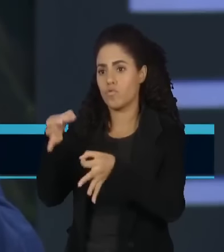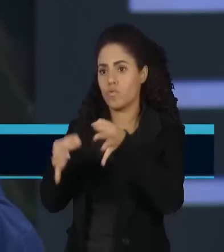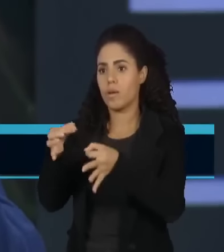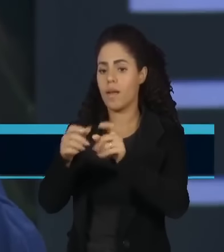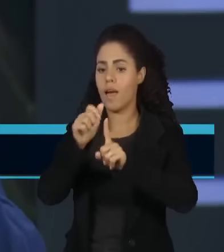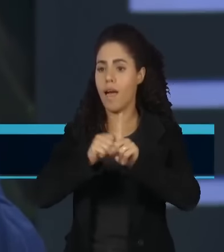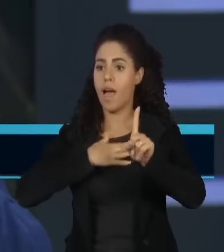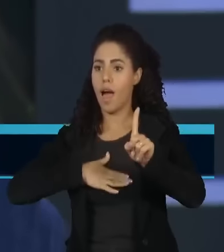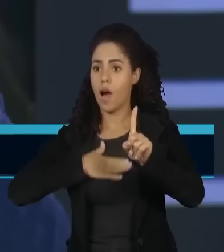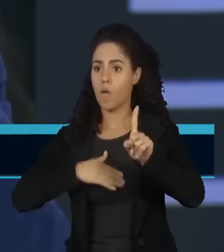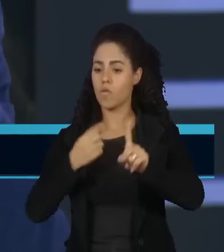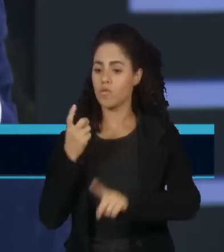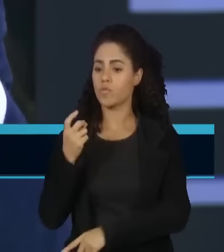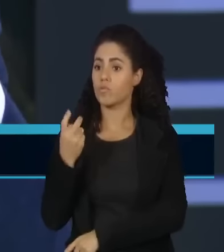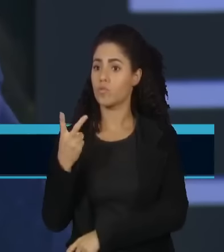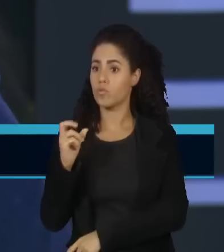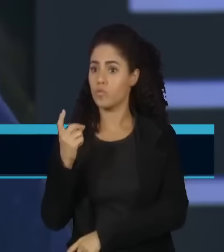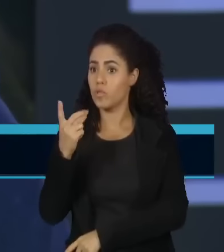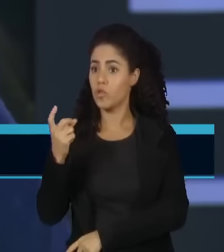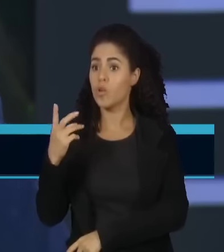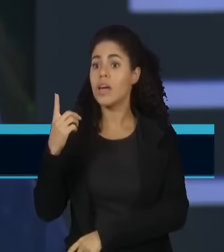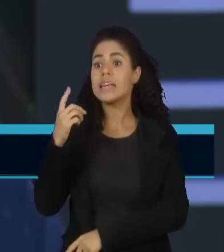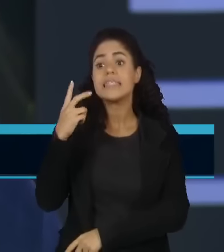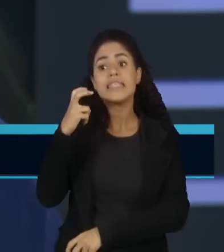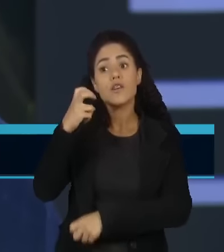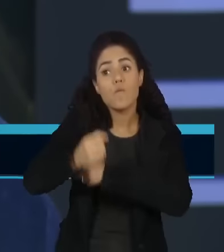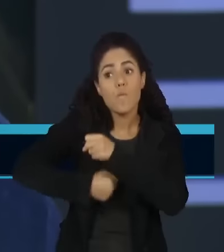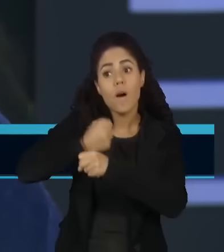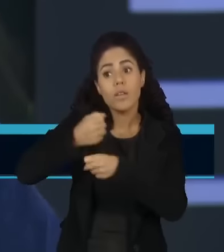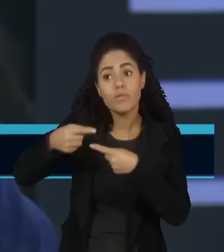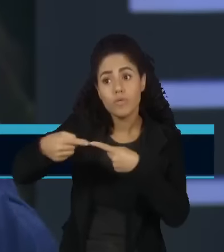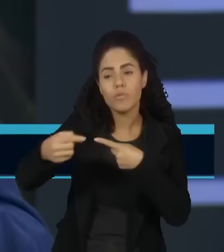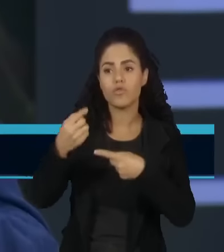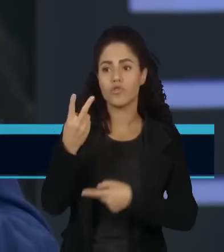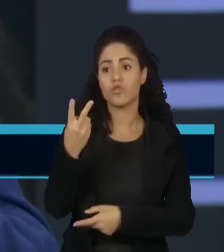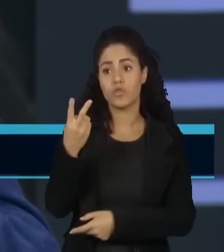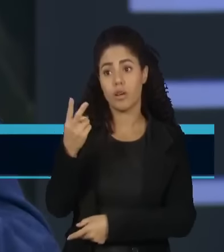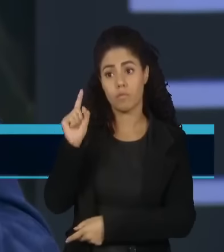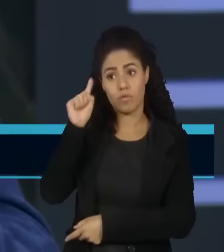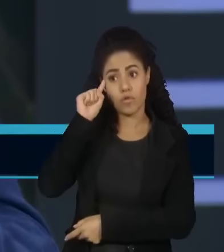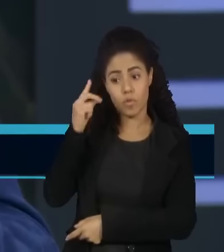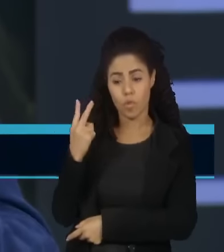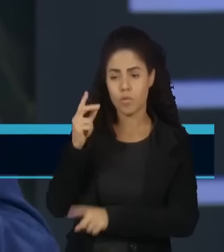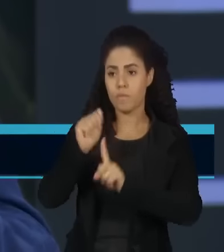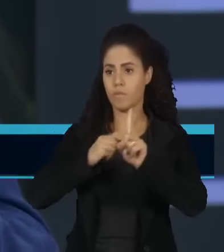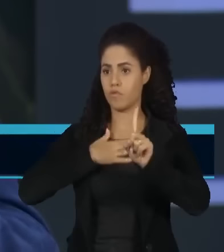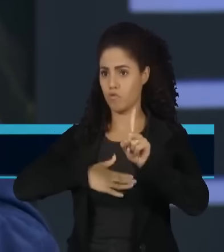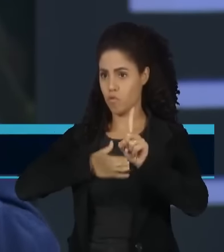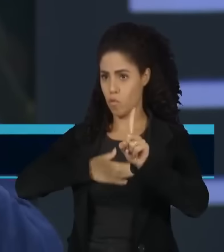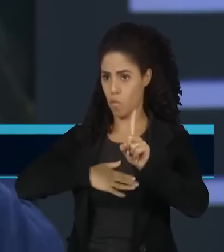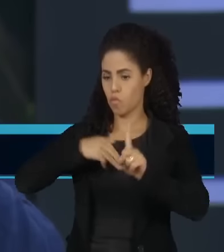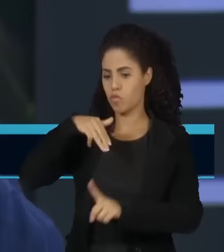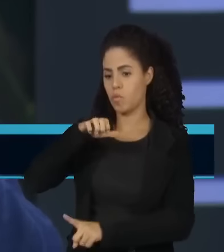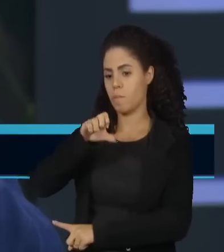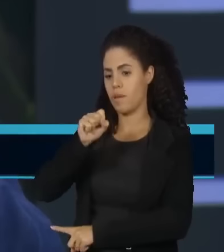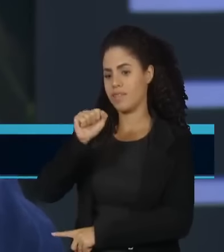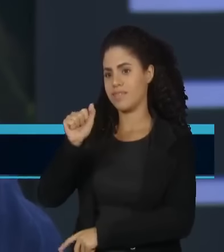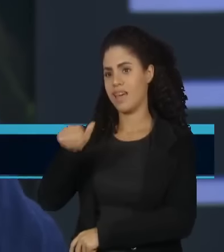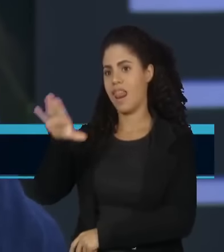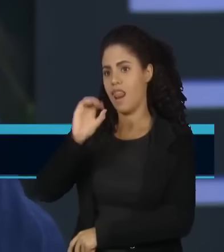agosto de 2012, 5 anos depois, no dia 2 de agosto, para ser preciso. No final do ano veio isso, depois